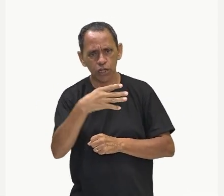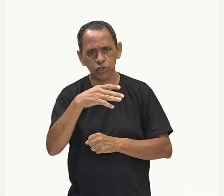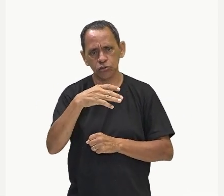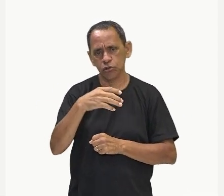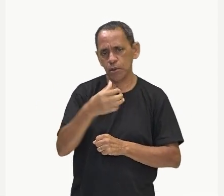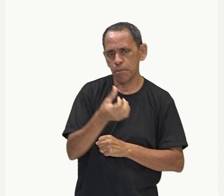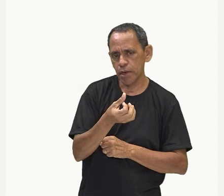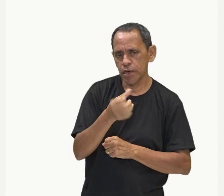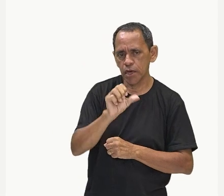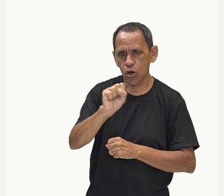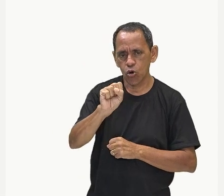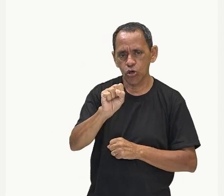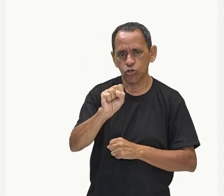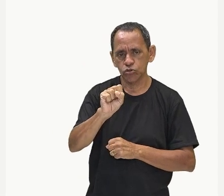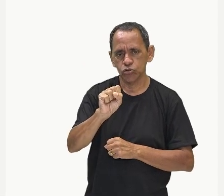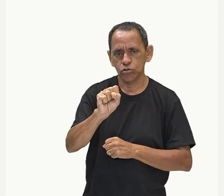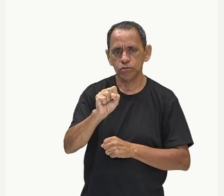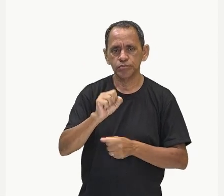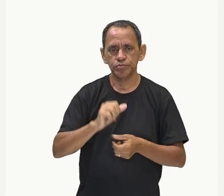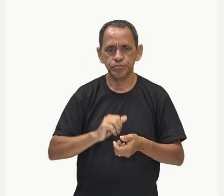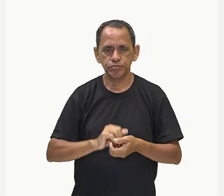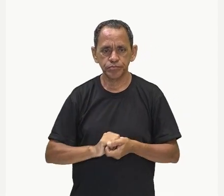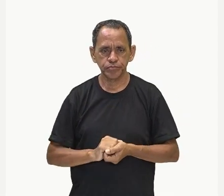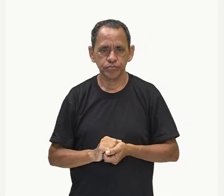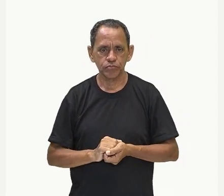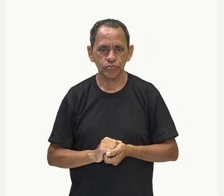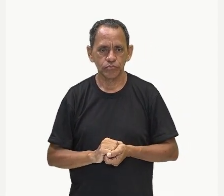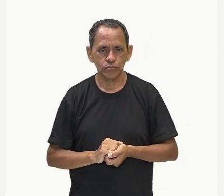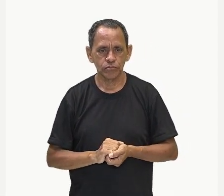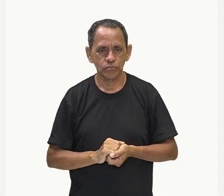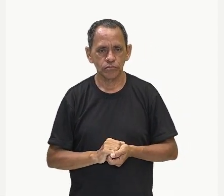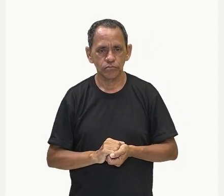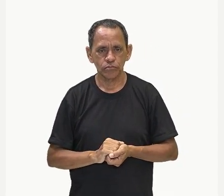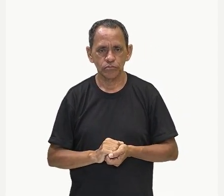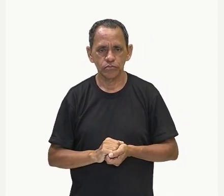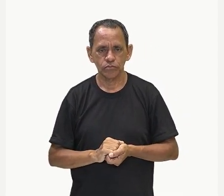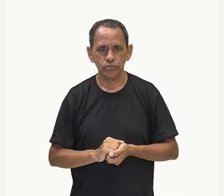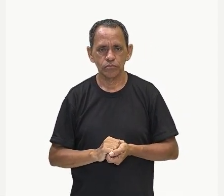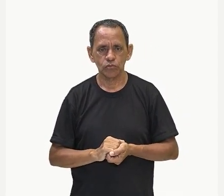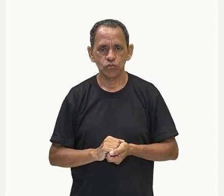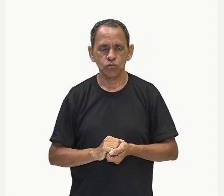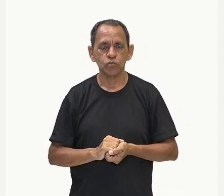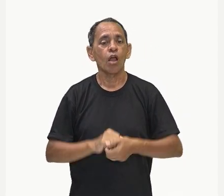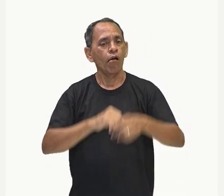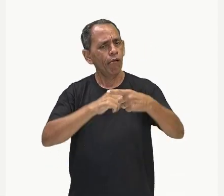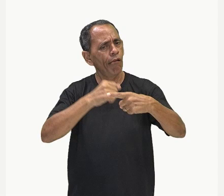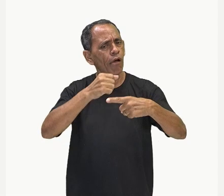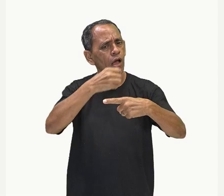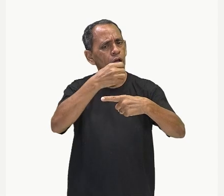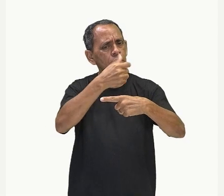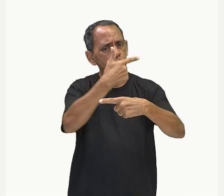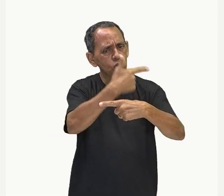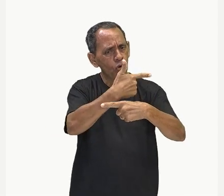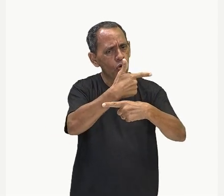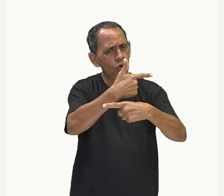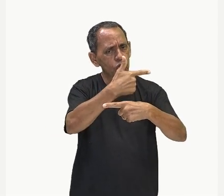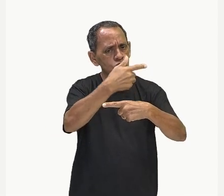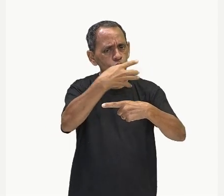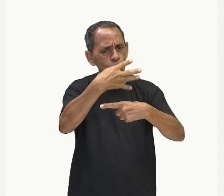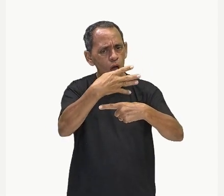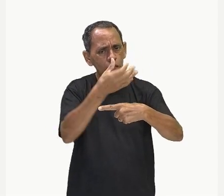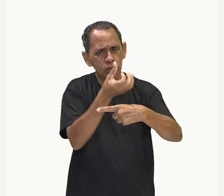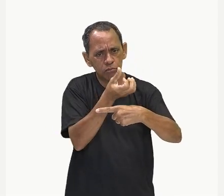Vamos aqui agora para a nossa letra D. Seguindo o nosso mesmo processo, vamos colocar um número como se ele não tivesse a